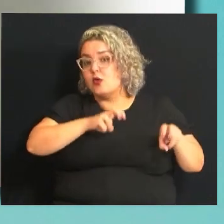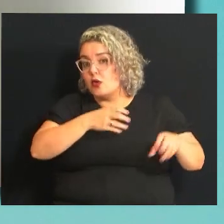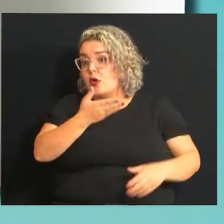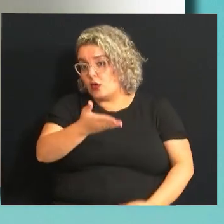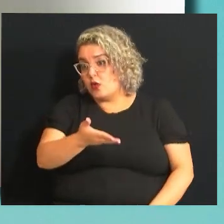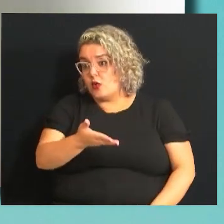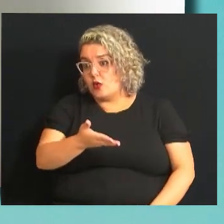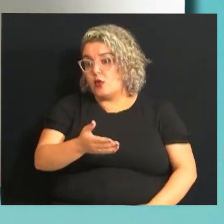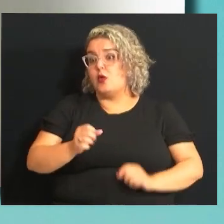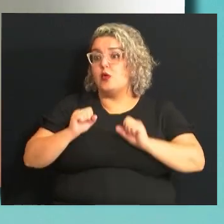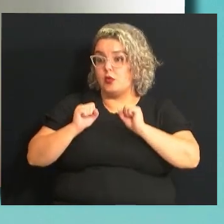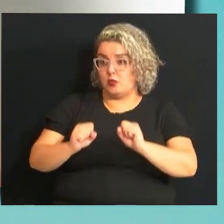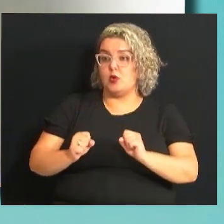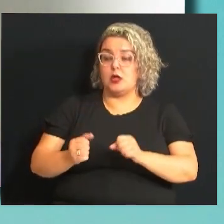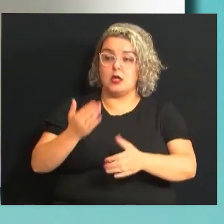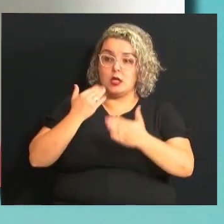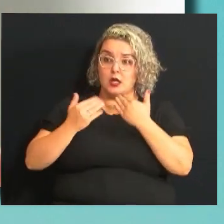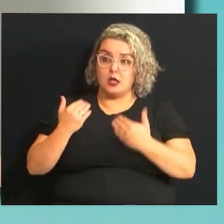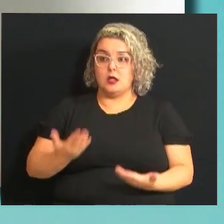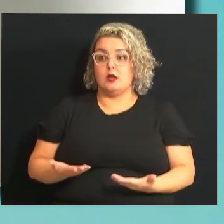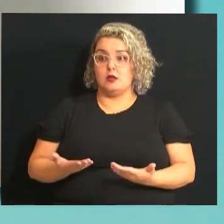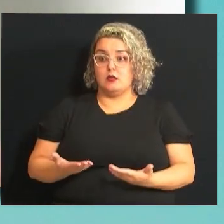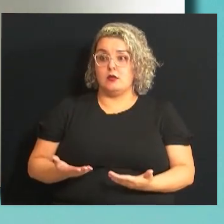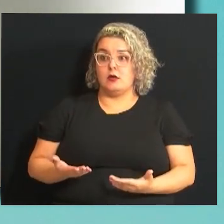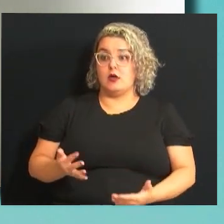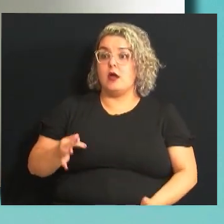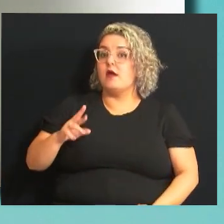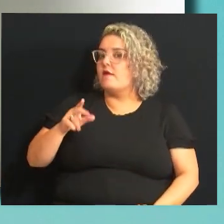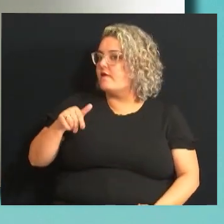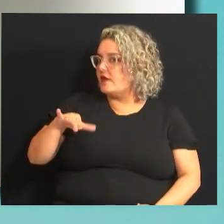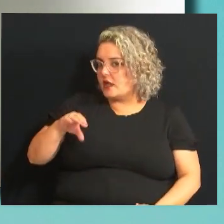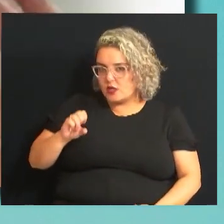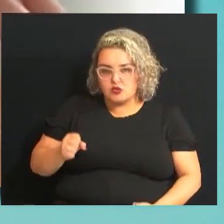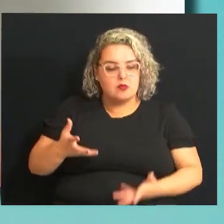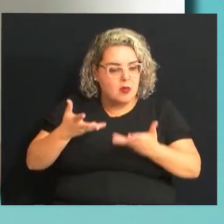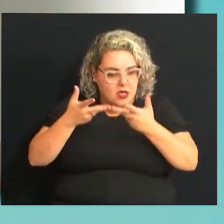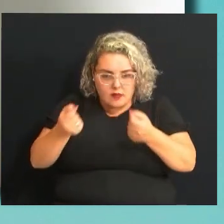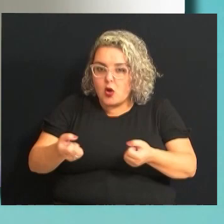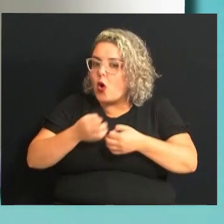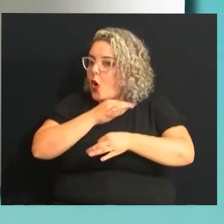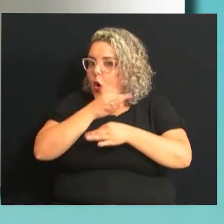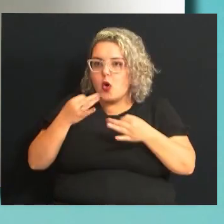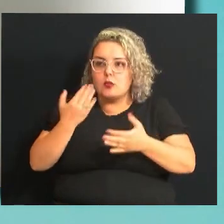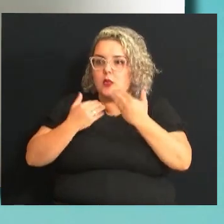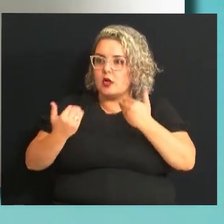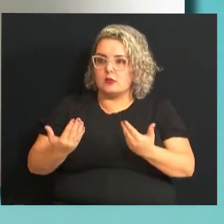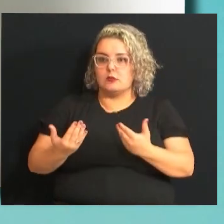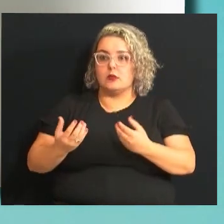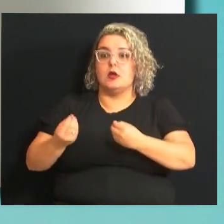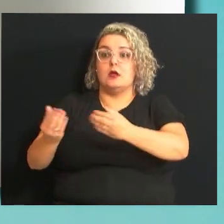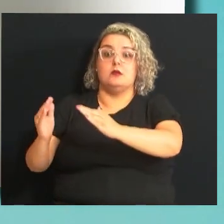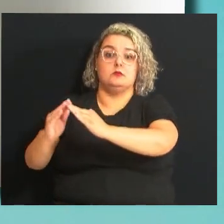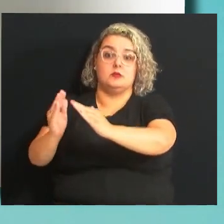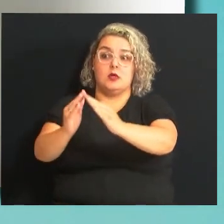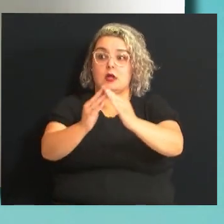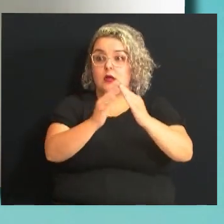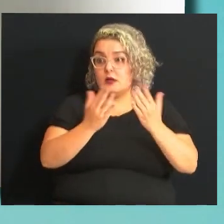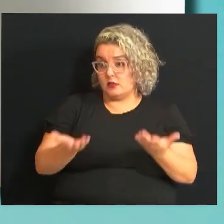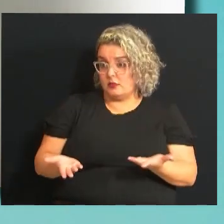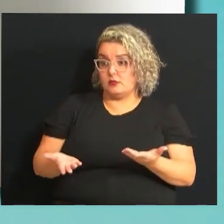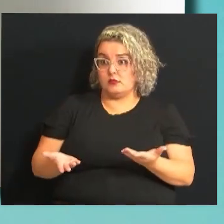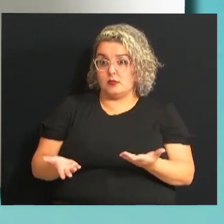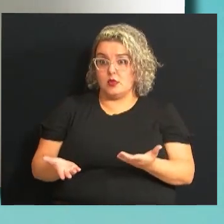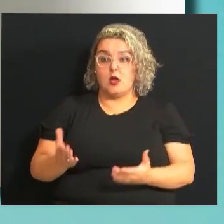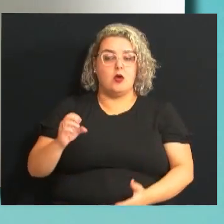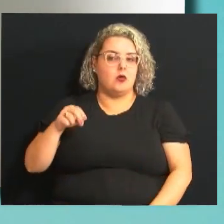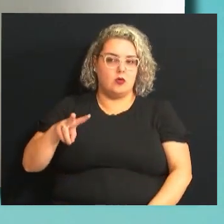gente começou a entender que a gente poderia ajudar o produtor rural, a gente poderia pegar alimentos extremamente frescos e